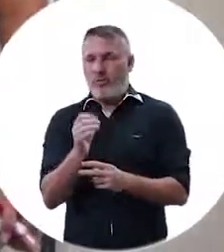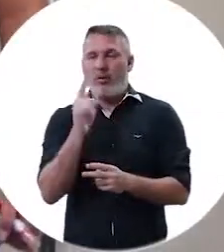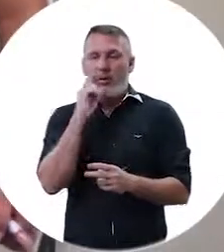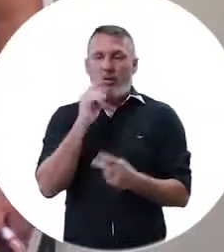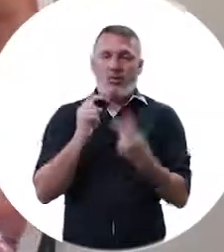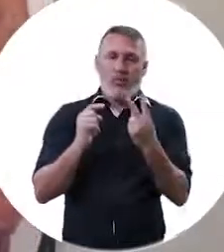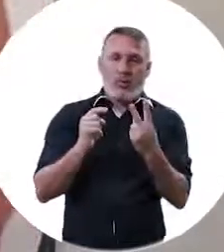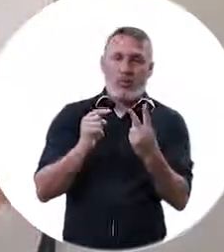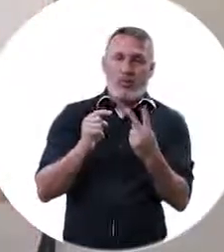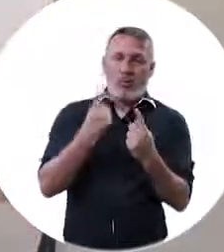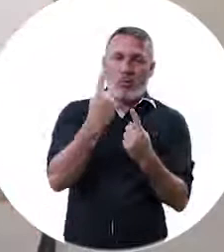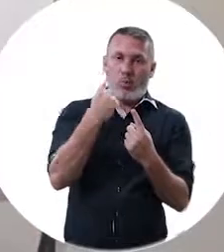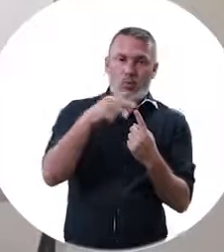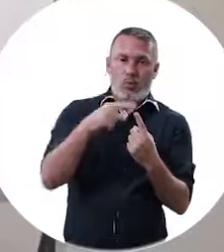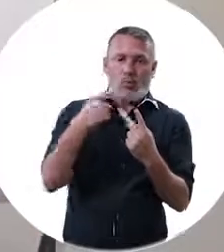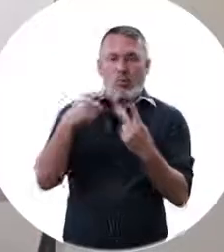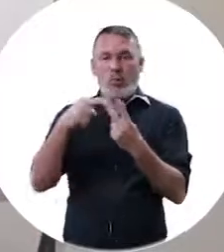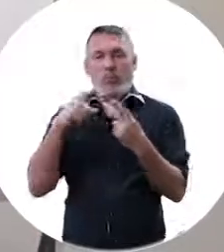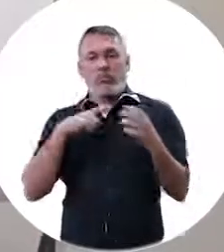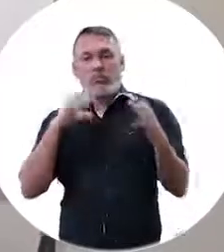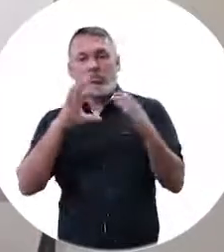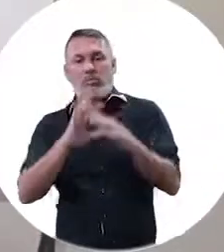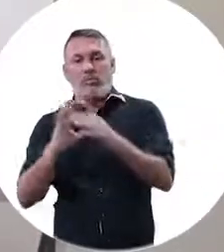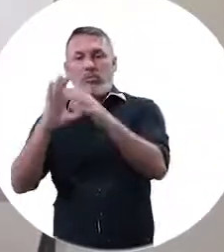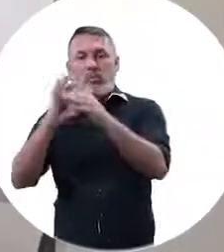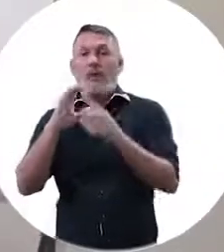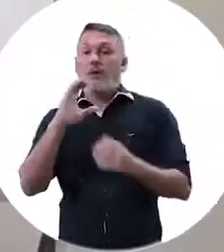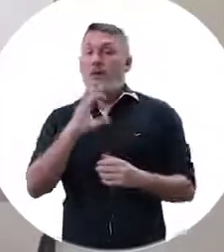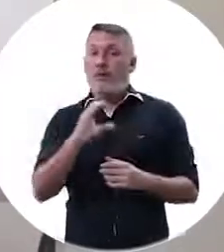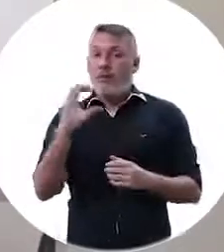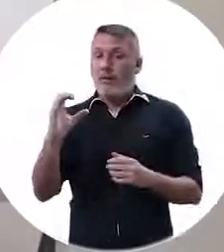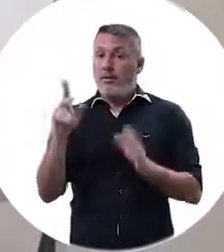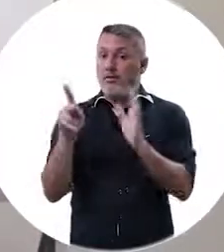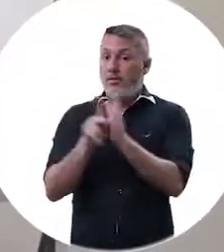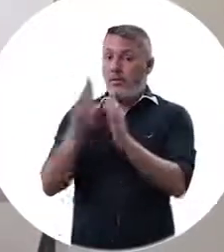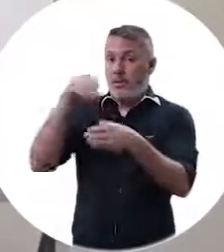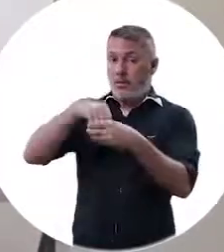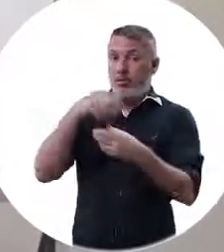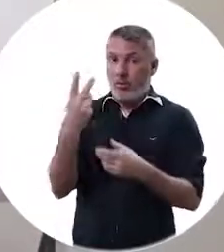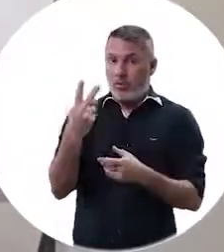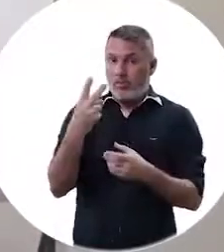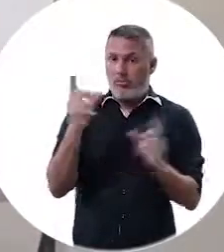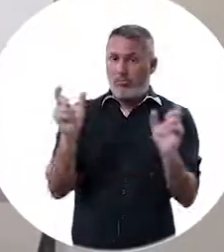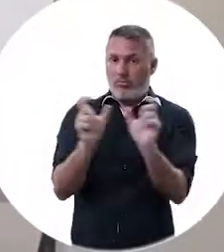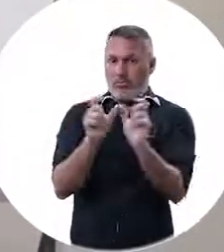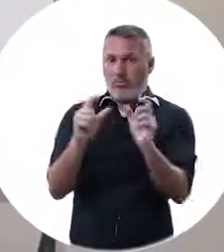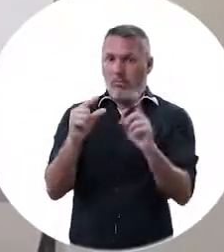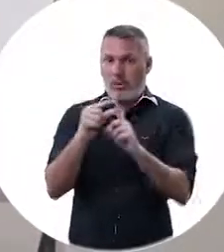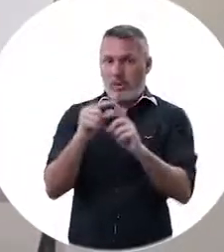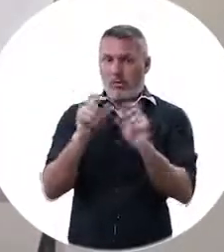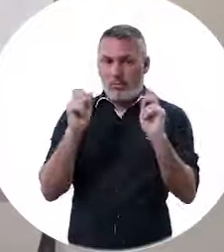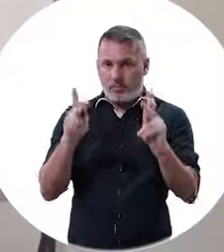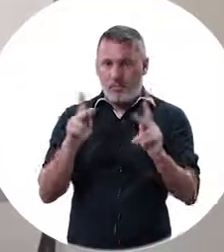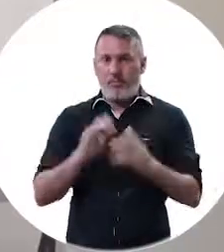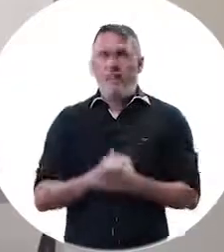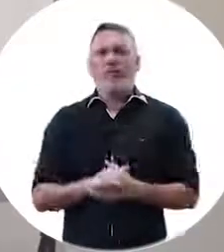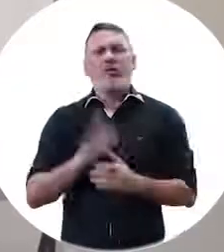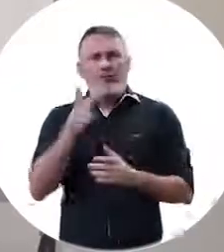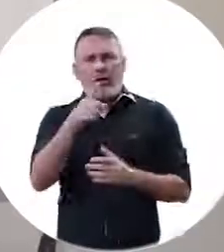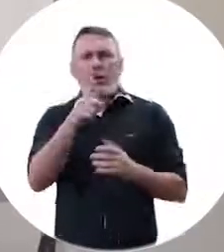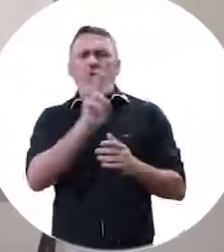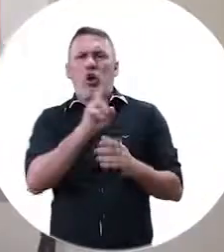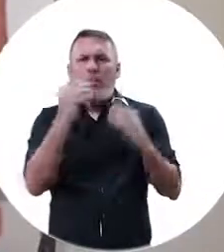2 metils. Um metil está no carbono 2 e o outro metil também está no carbono 2. Tudo